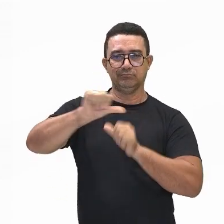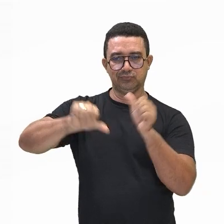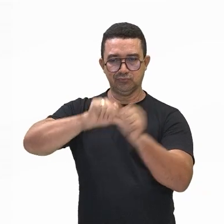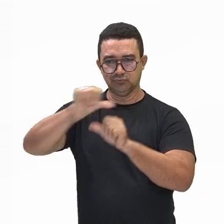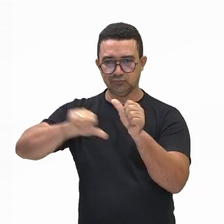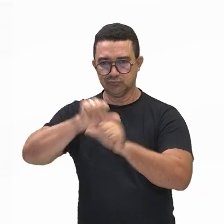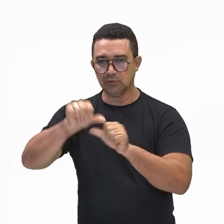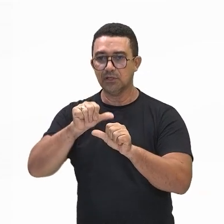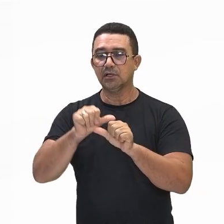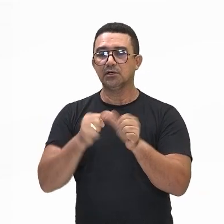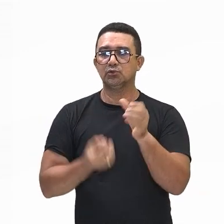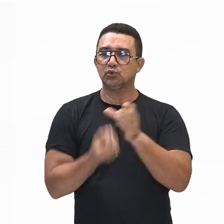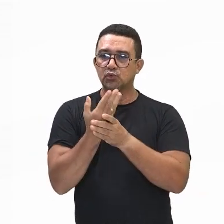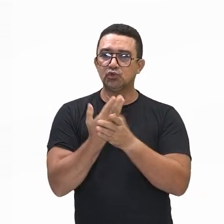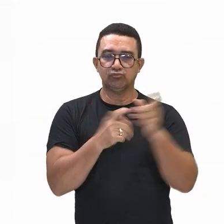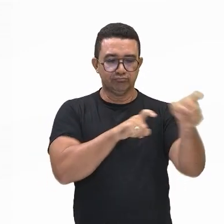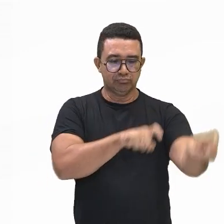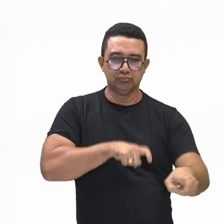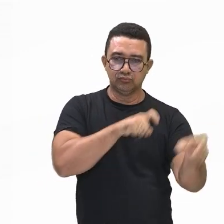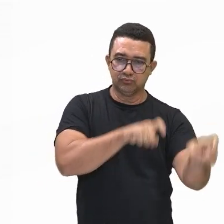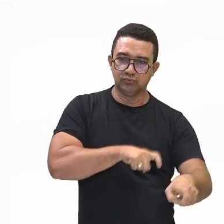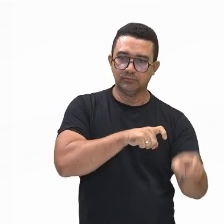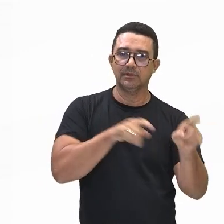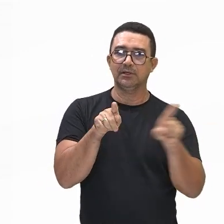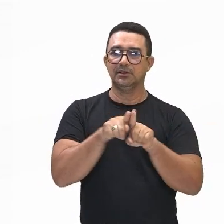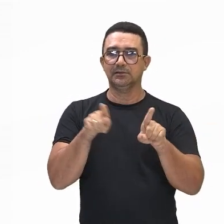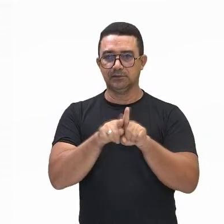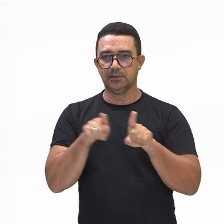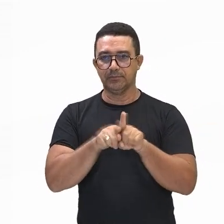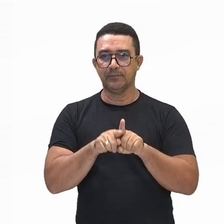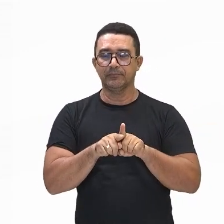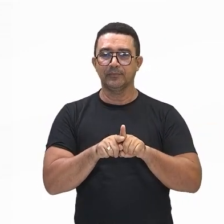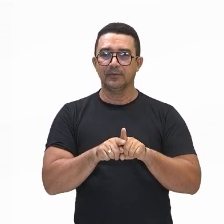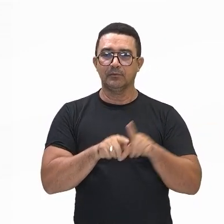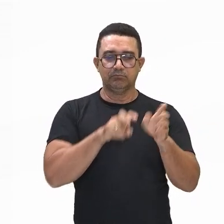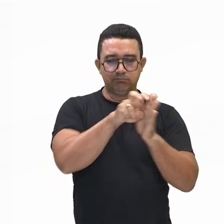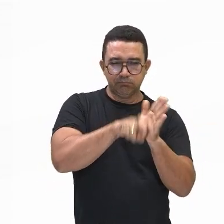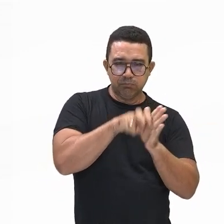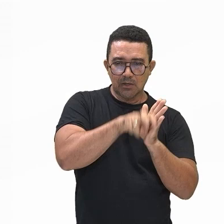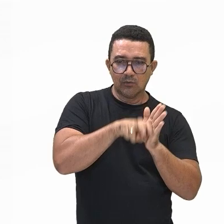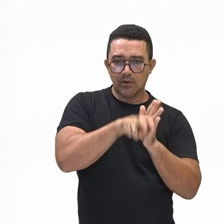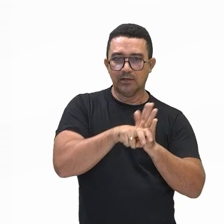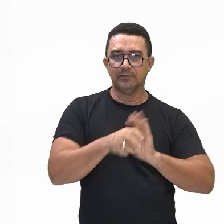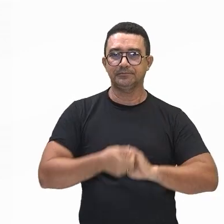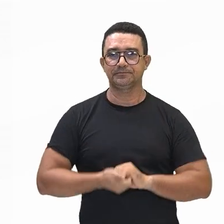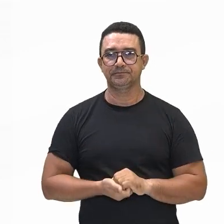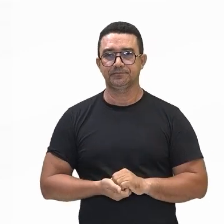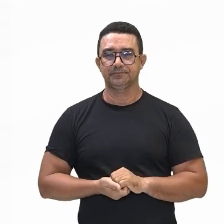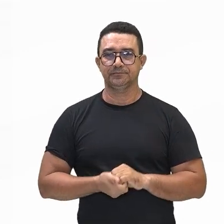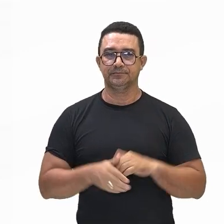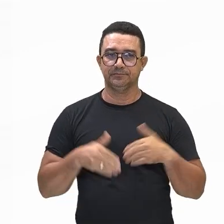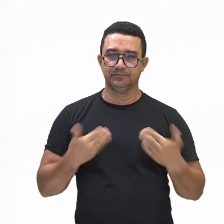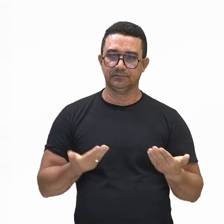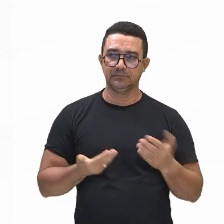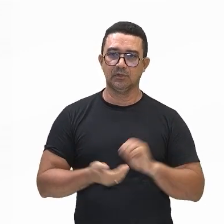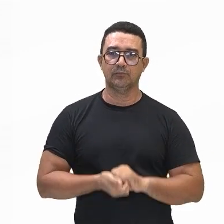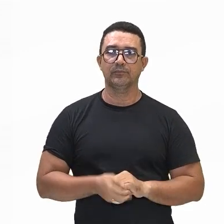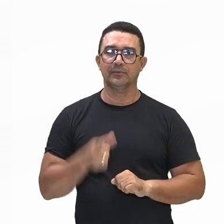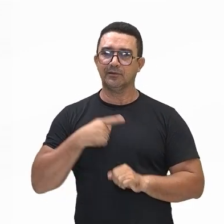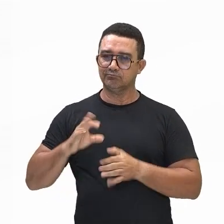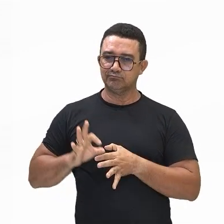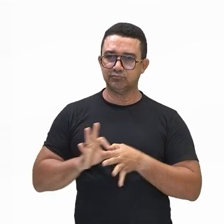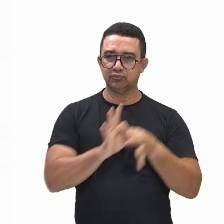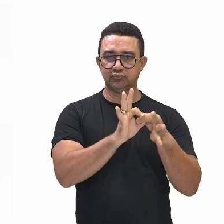atividade de agricultura e também da pecuária. E acaba envolvendo o quê? A integração